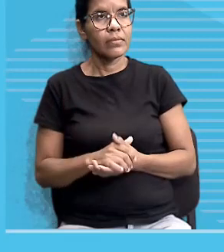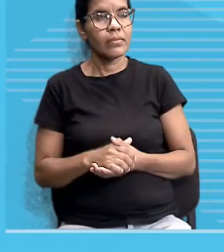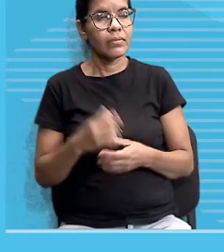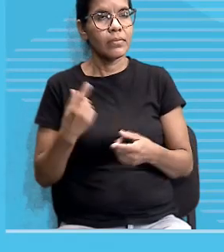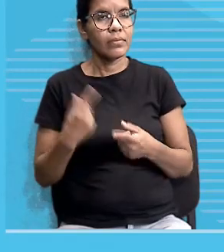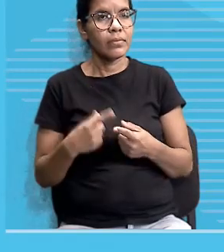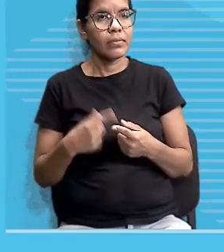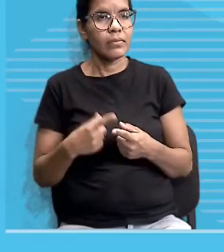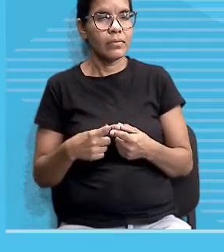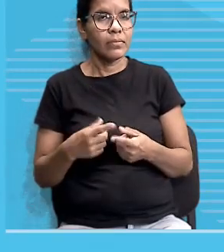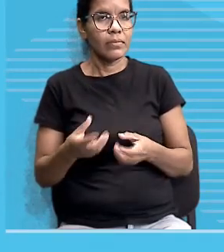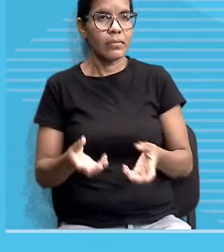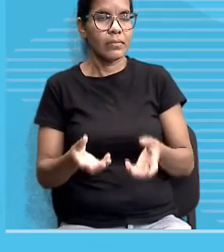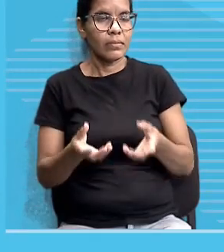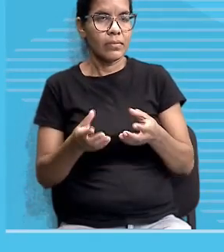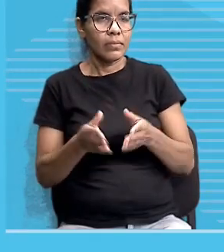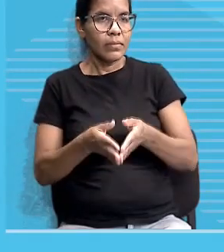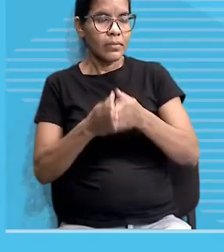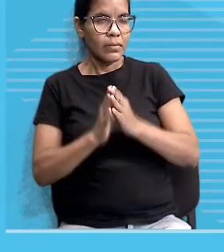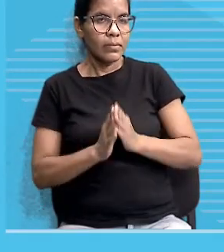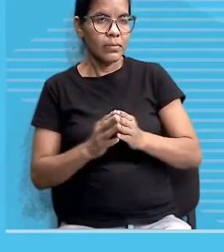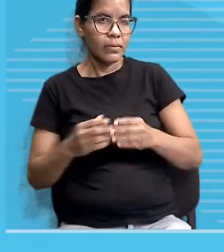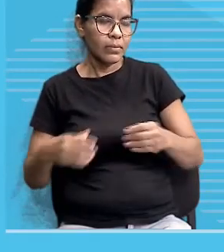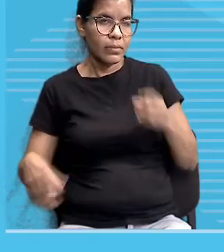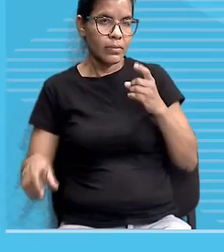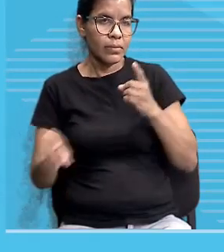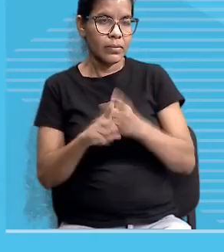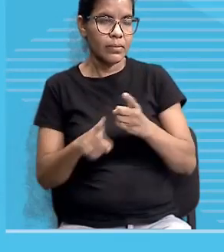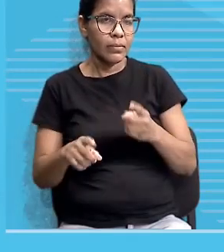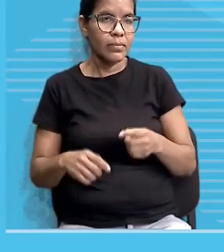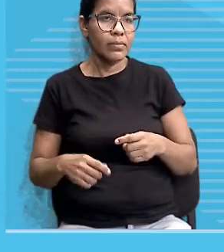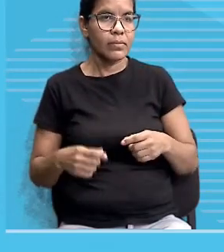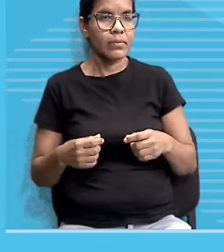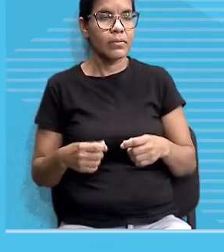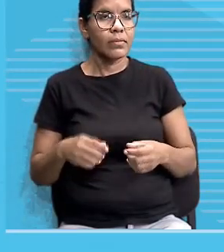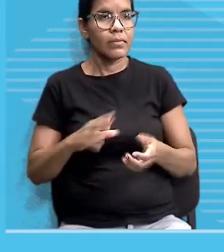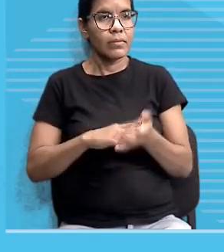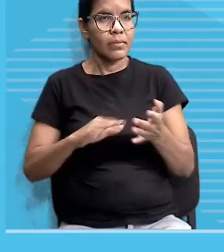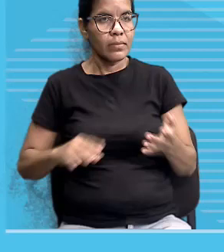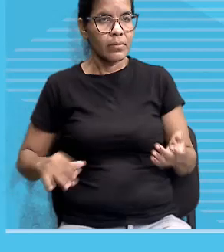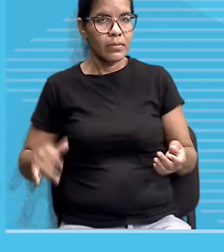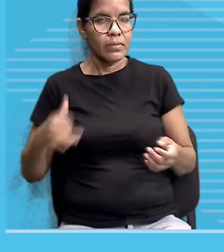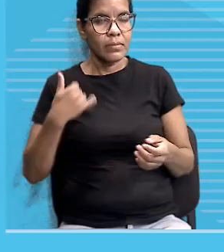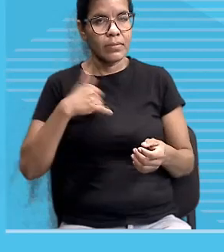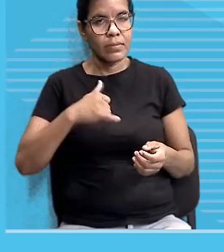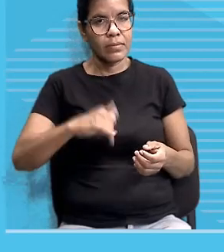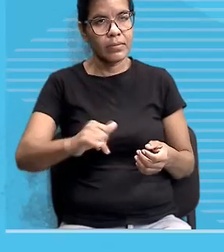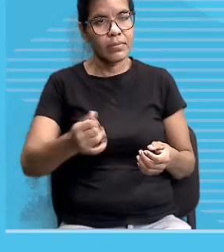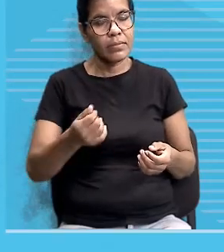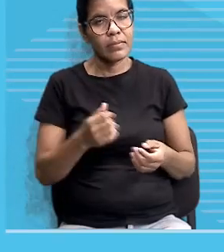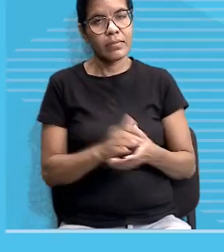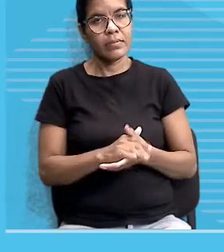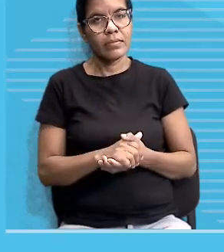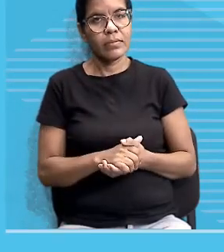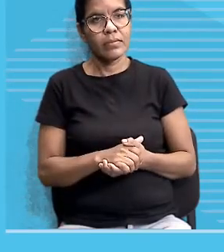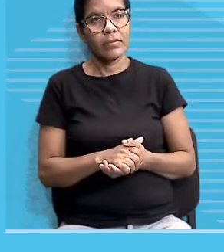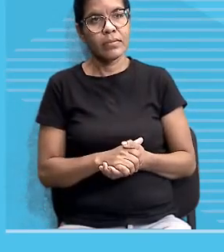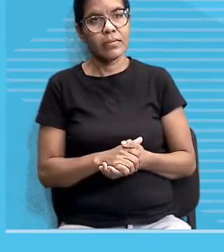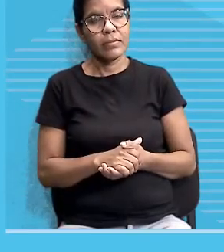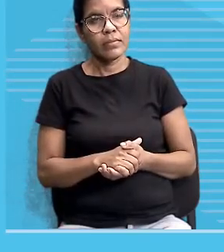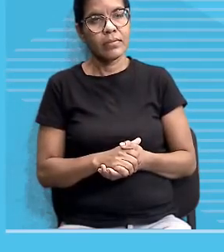porque ele perde para gente achar a quantidade de energia que seria